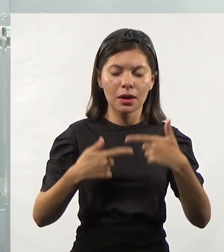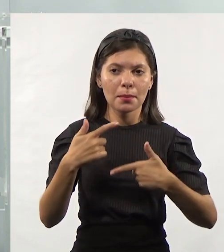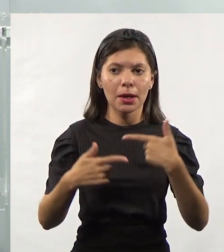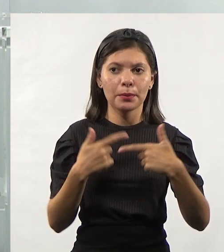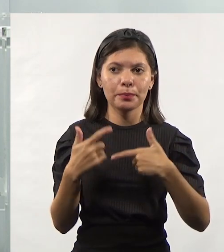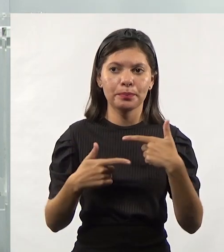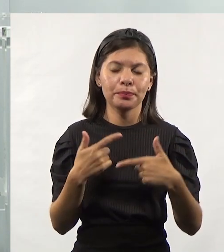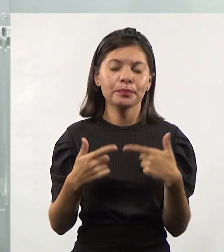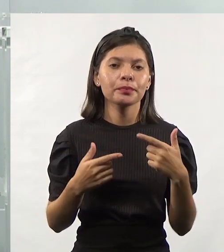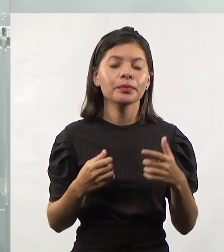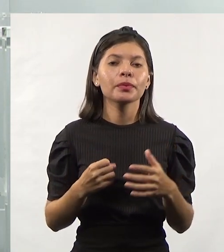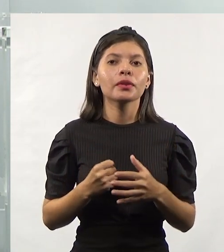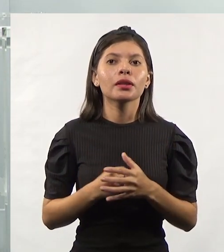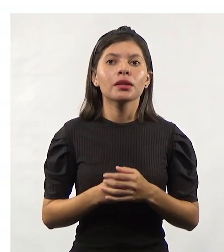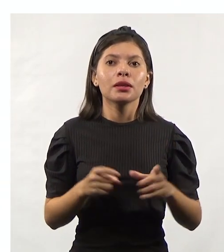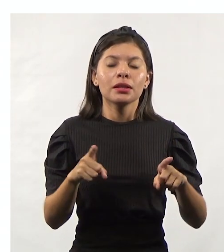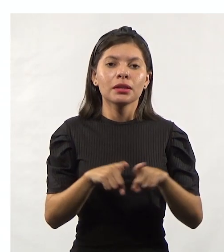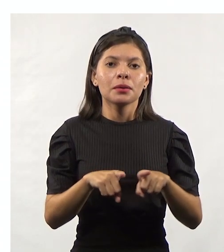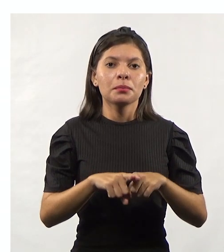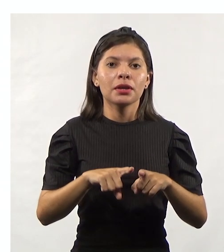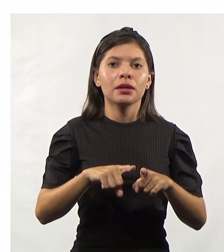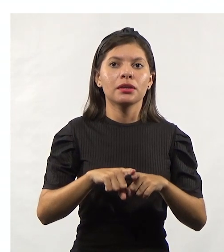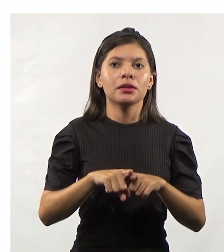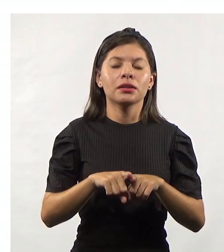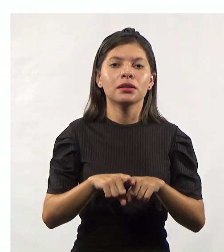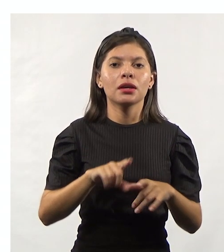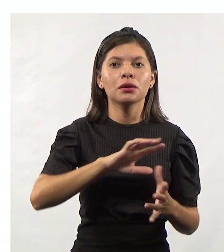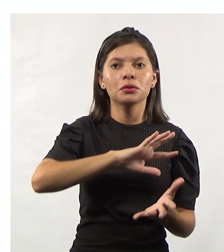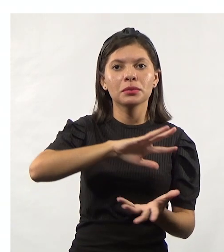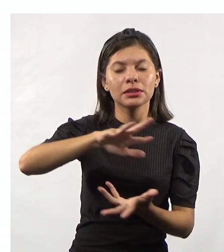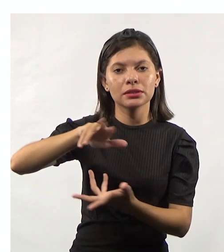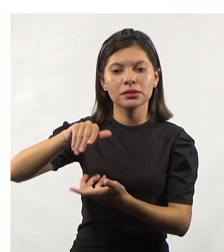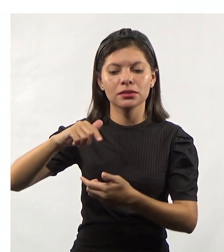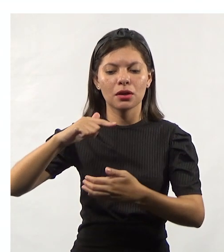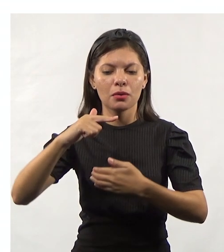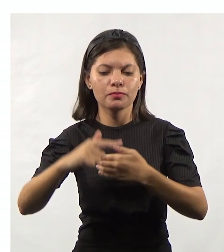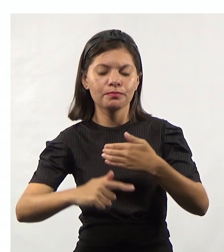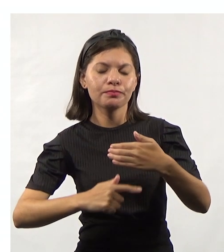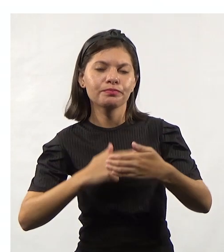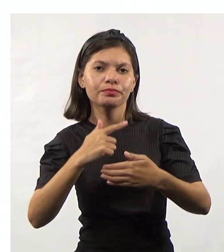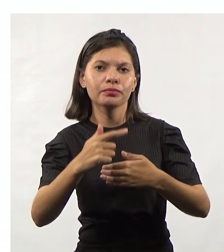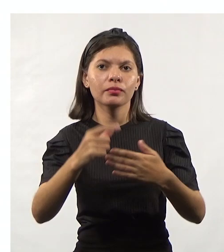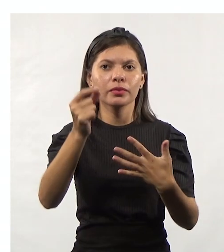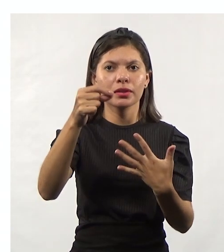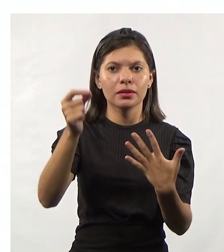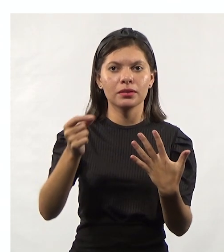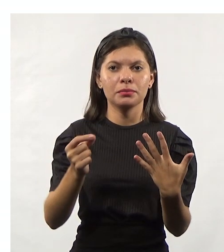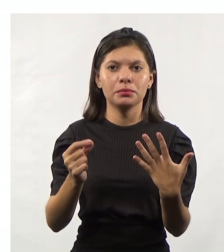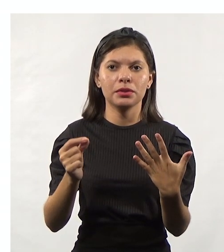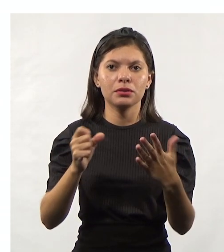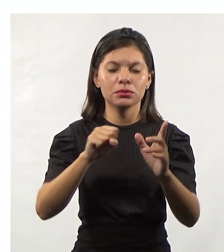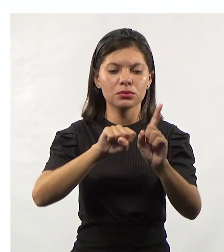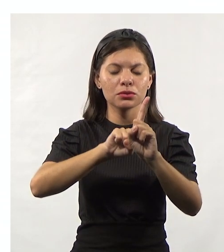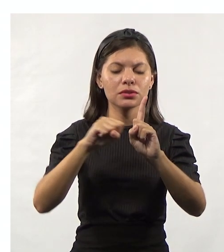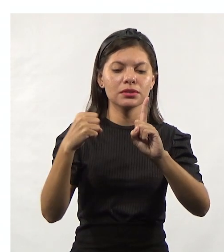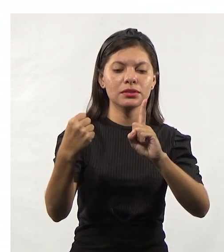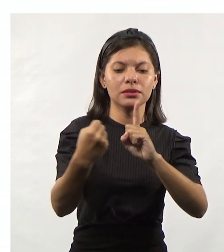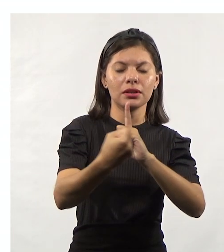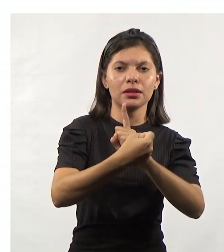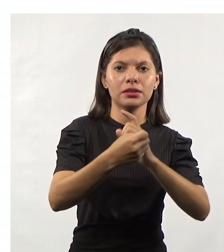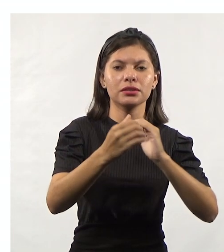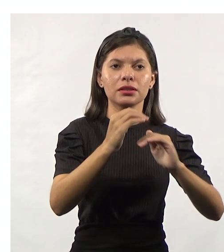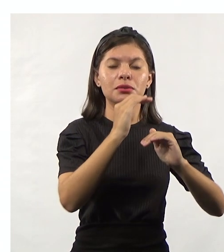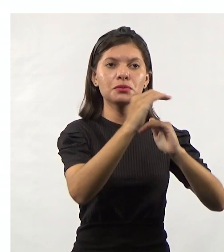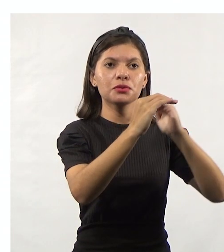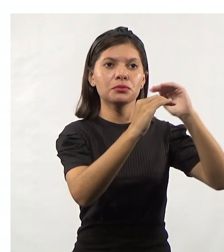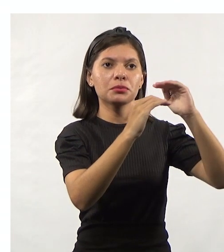nosso ambiente de trabalho também. O que mais? A globalização, ela pode gerar elementos sociais de desenvolvimento